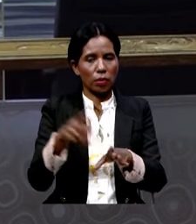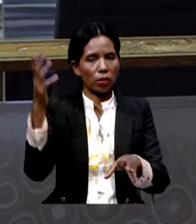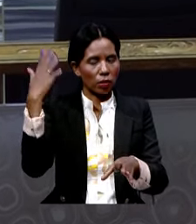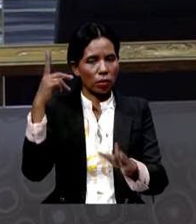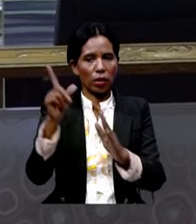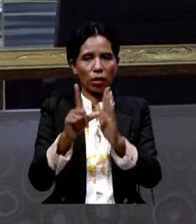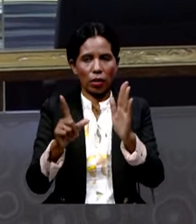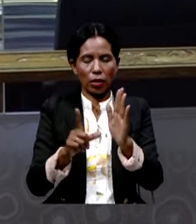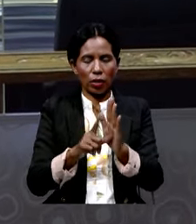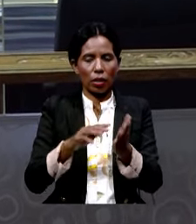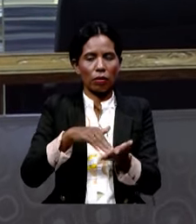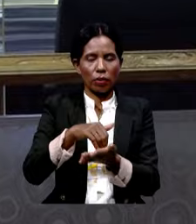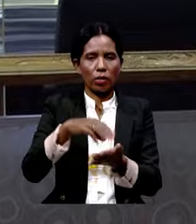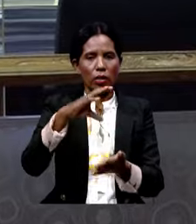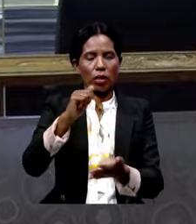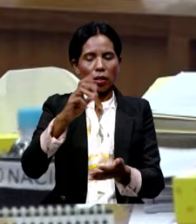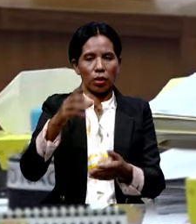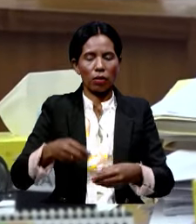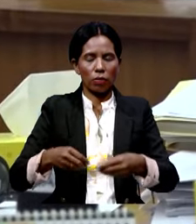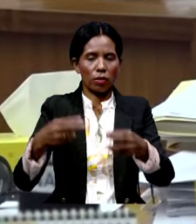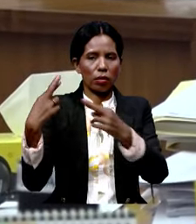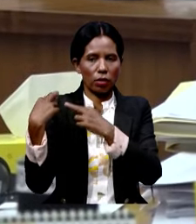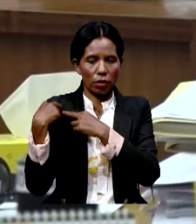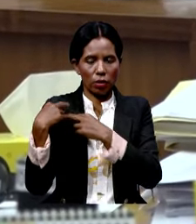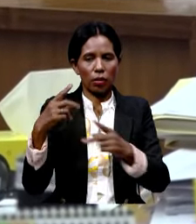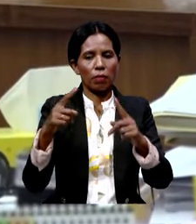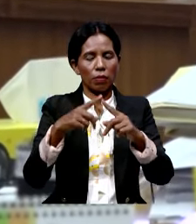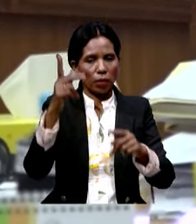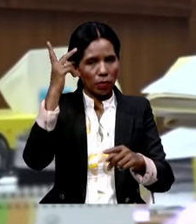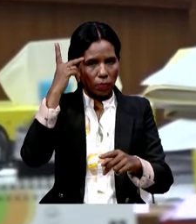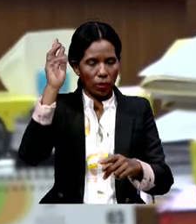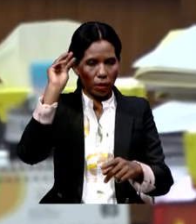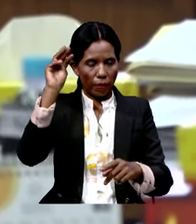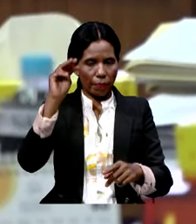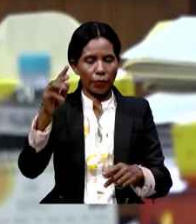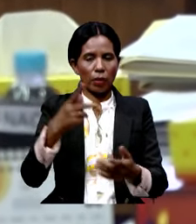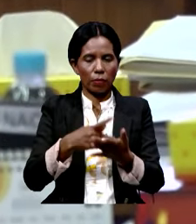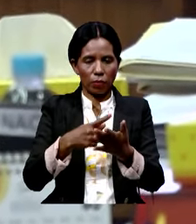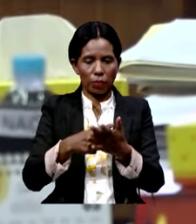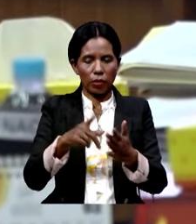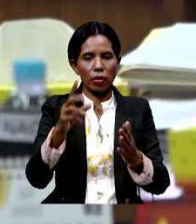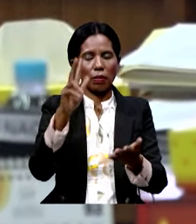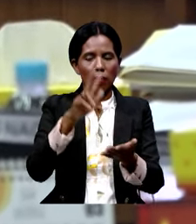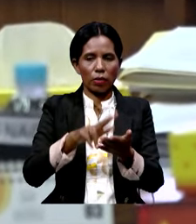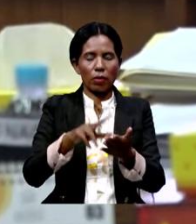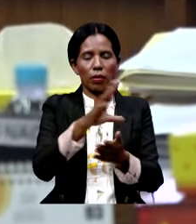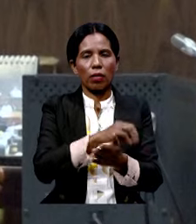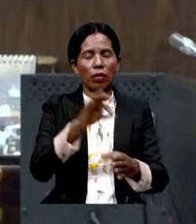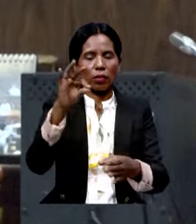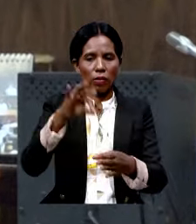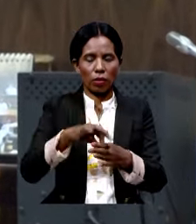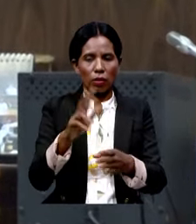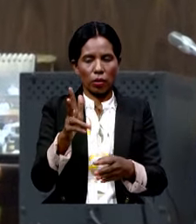lei ne, ha fraku kap no fo poder monopólio ba primeiro ministro. Proposta alteração ne, aprovado na voto a favor tolu